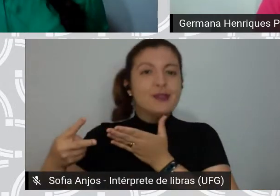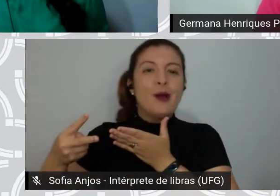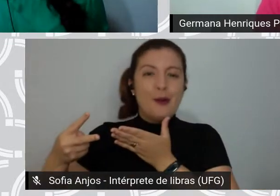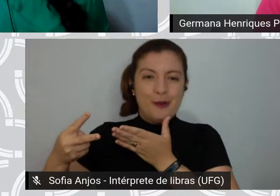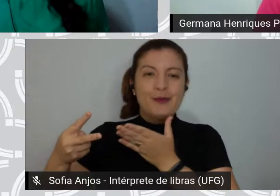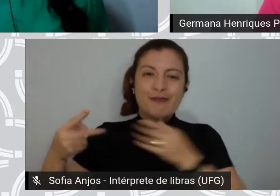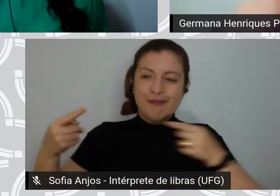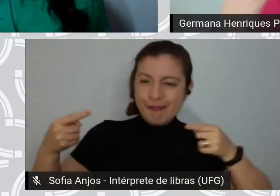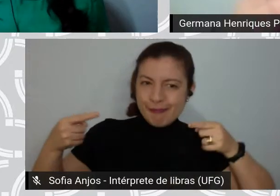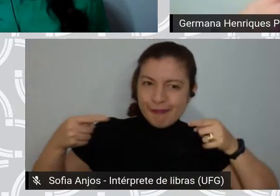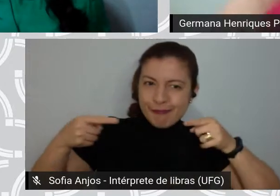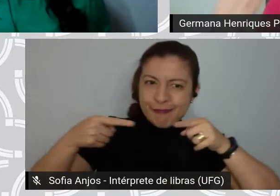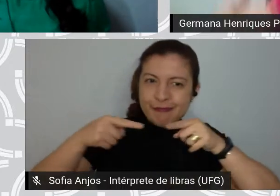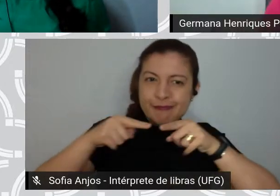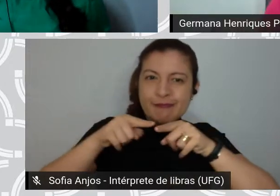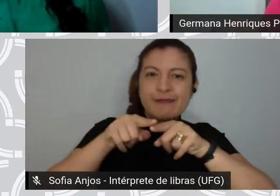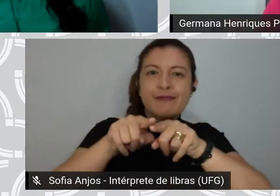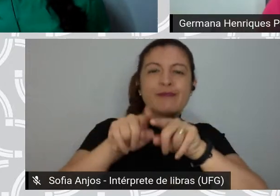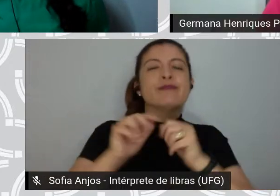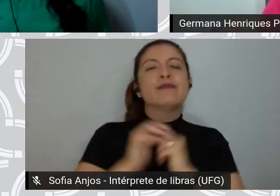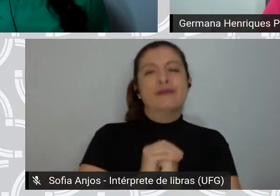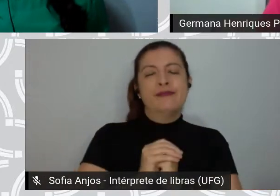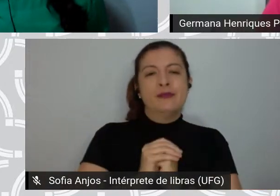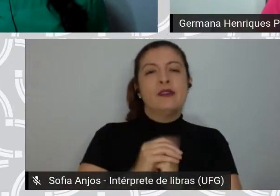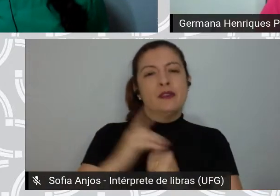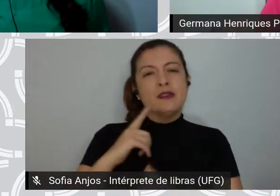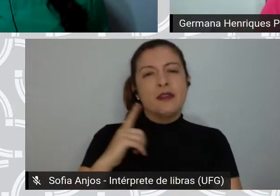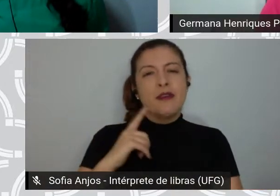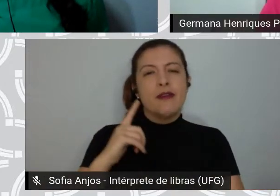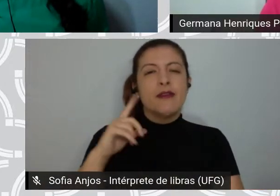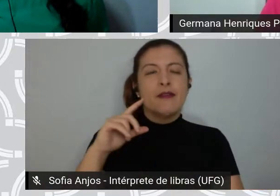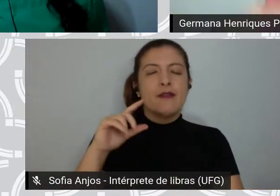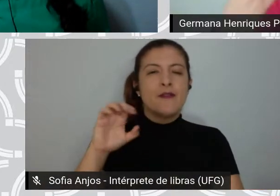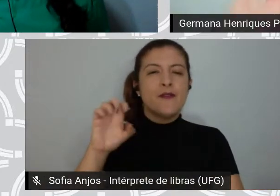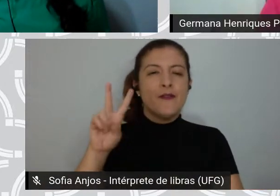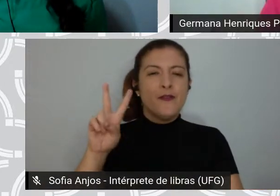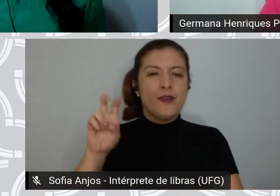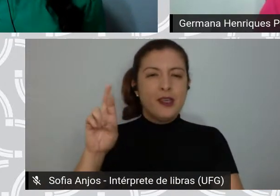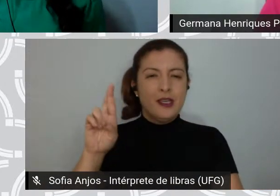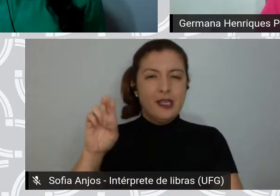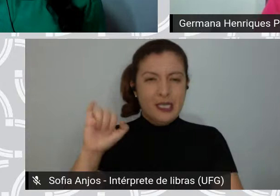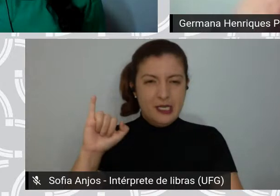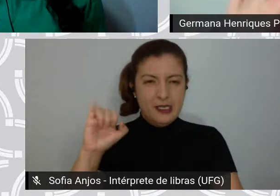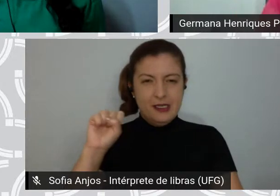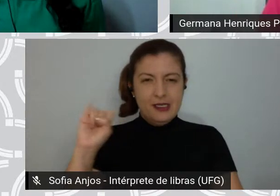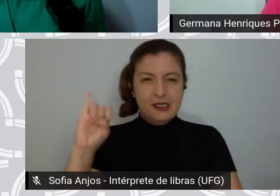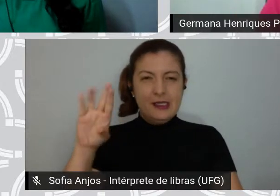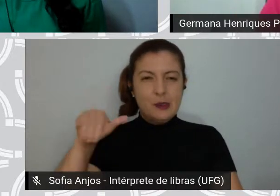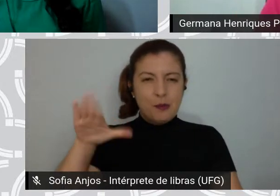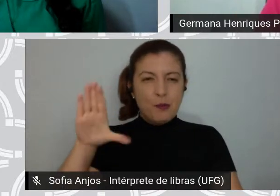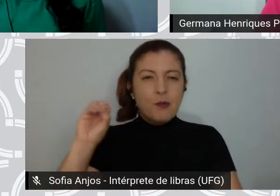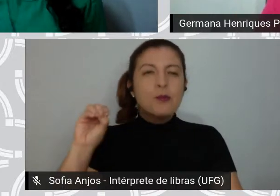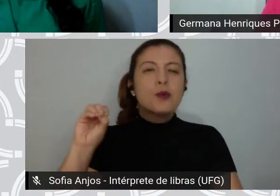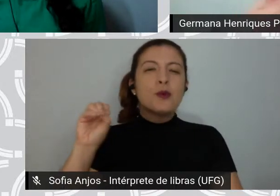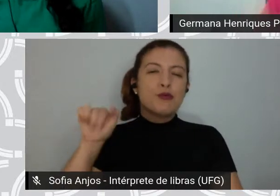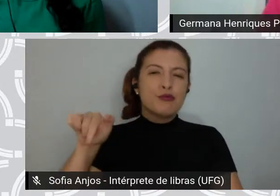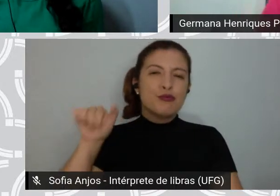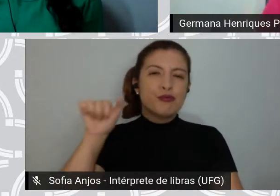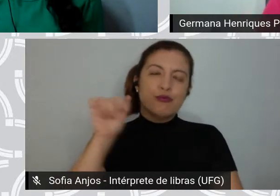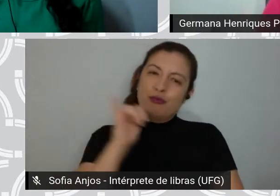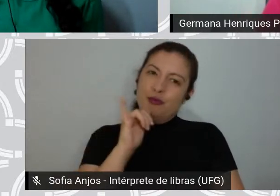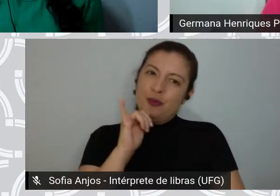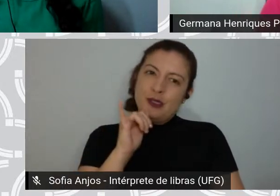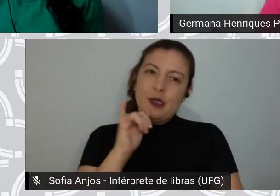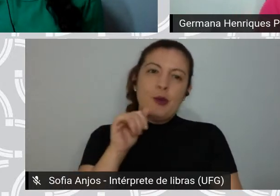Catherine Mansfield, pude imaginar meus personagens, personagens femininos, como Clarissa, de Música ao